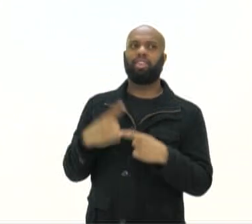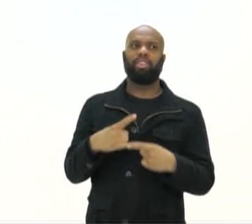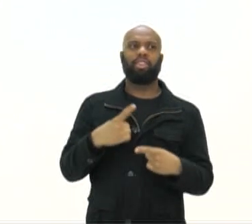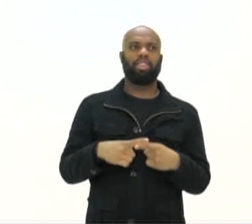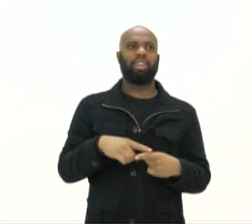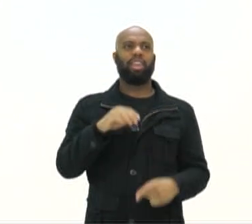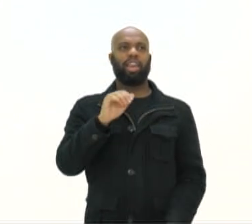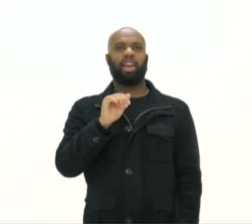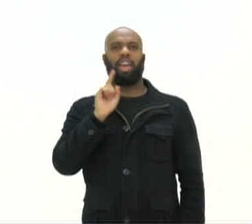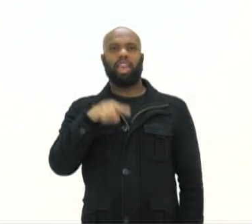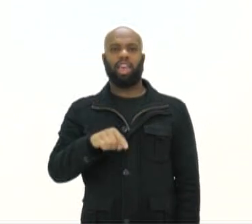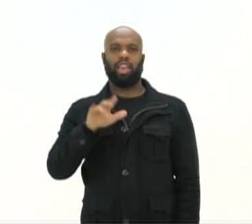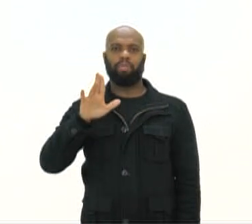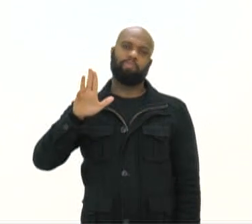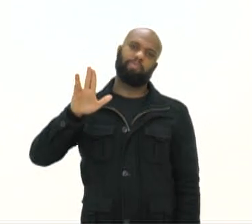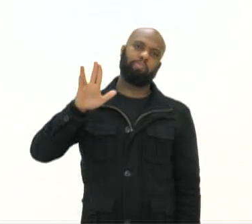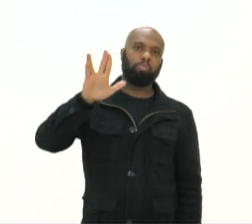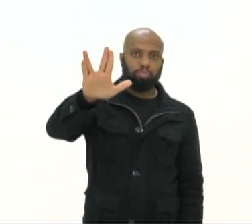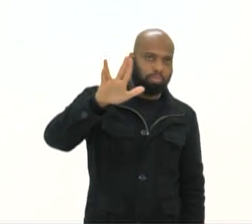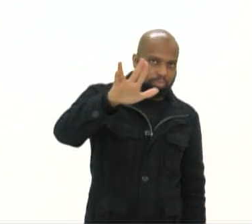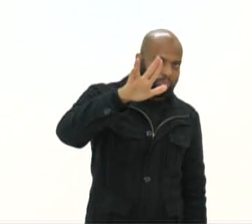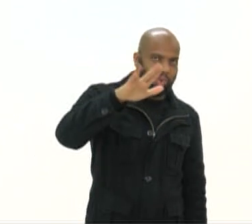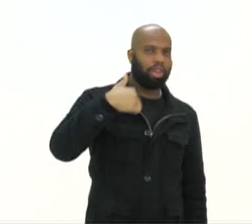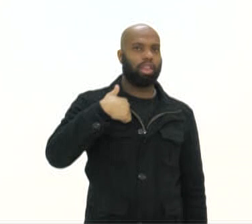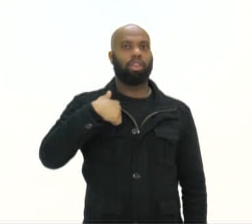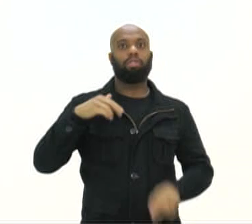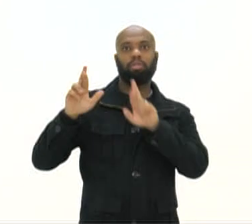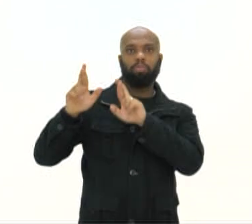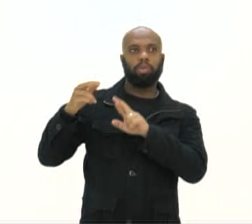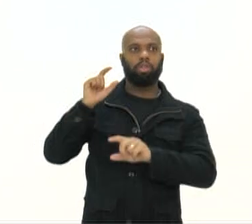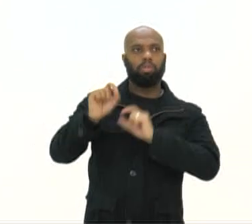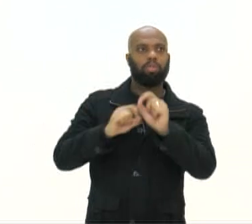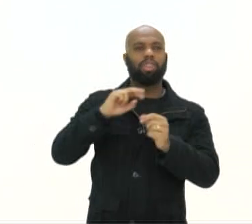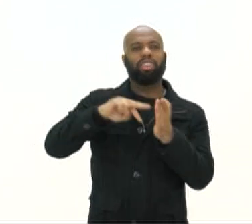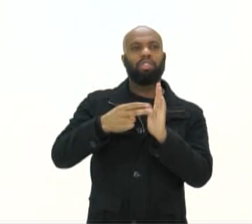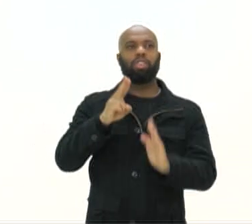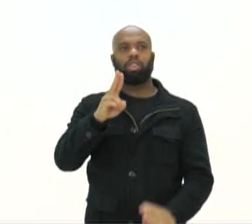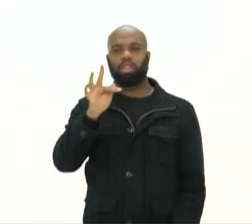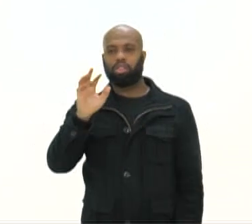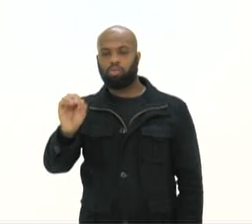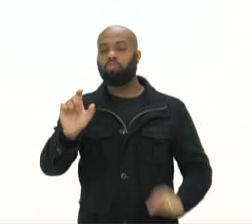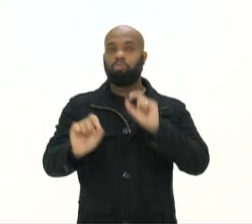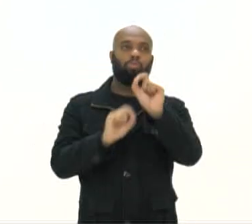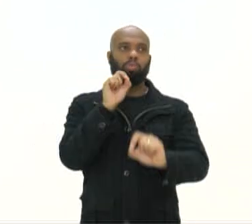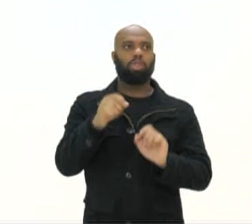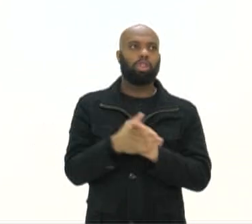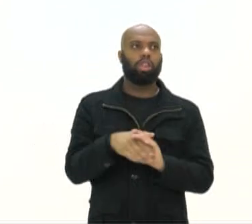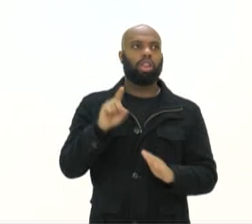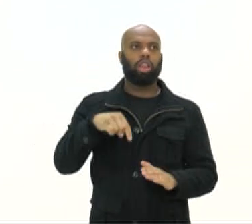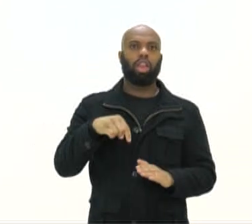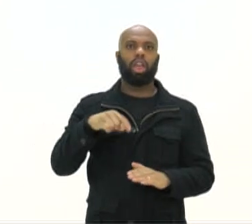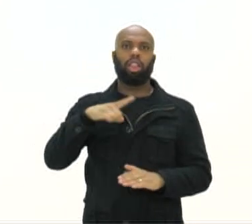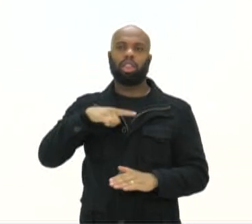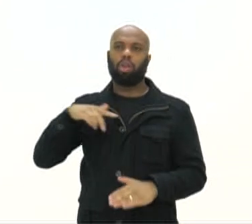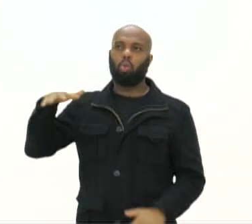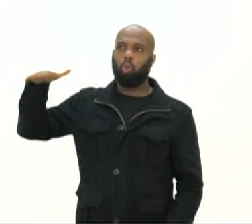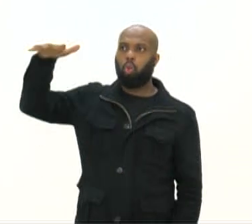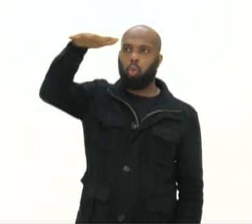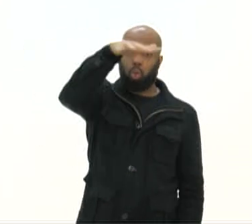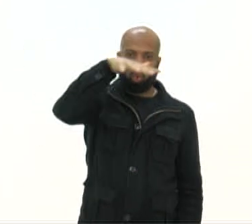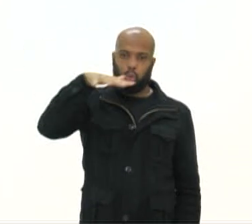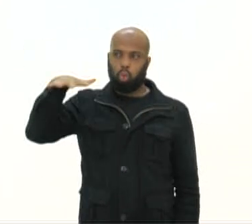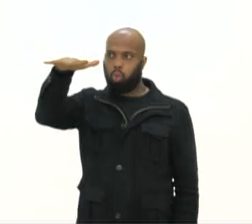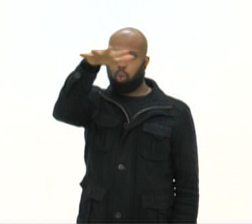Alien, alienígena. Espero que vocês tenham buscado o significado de UFO. UFO é disco voador,